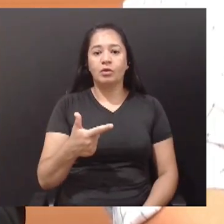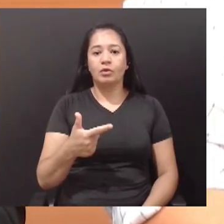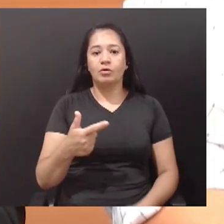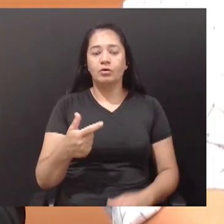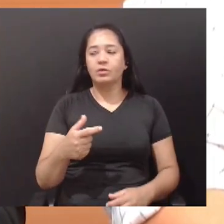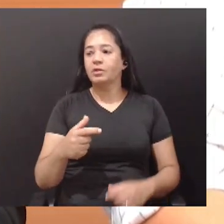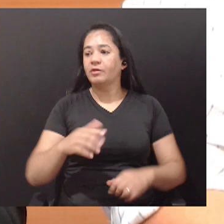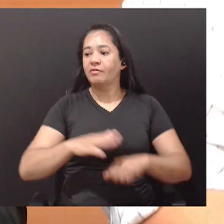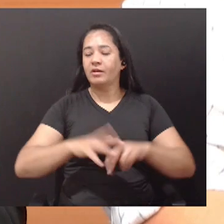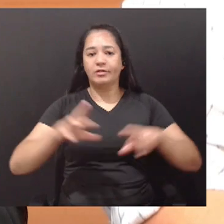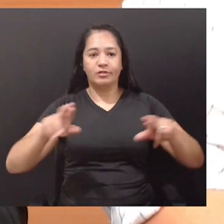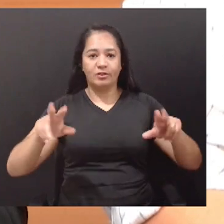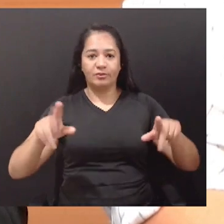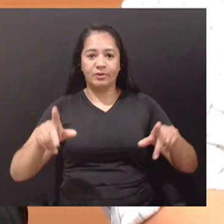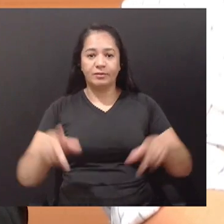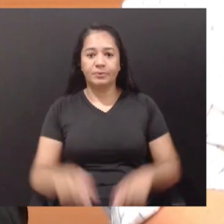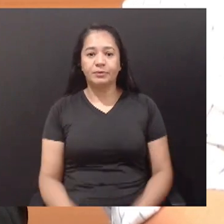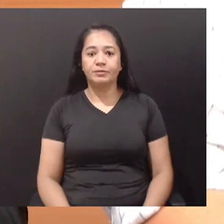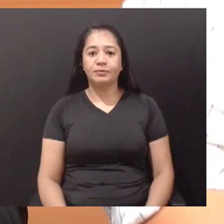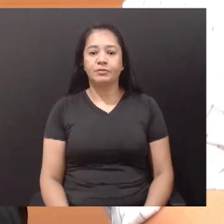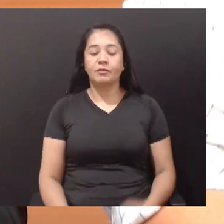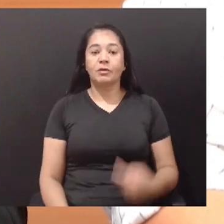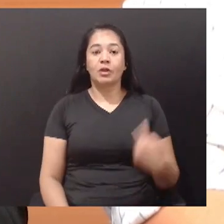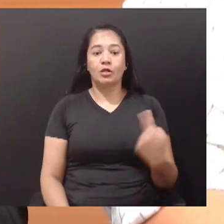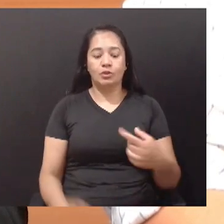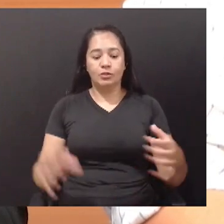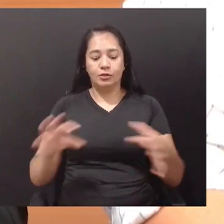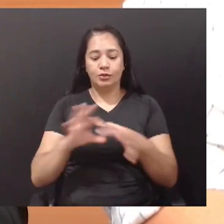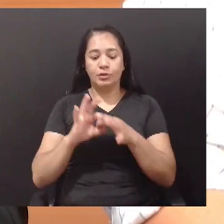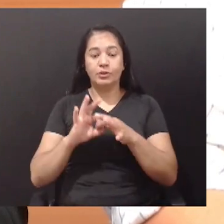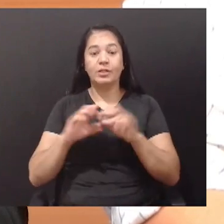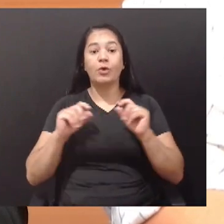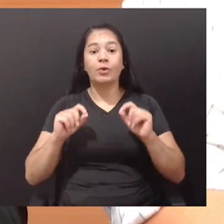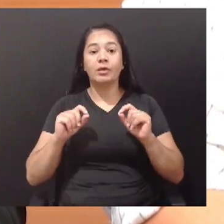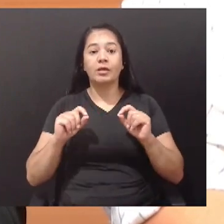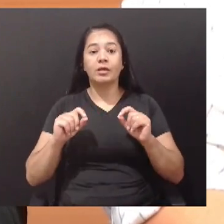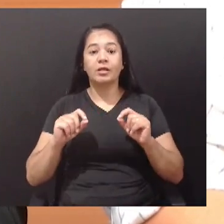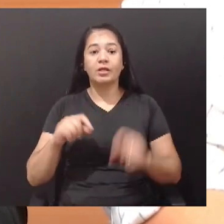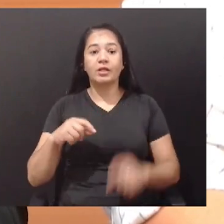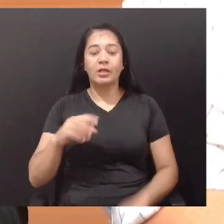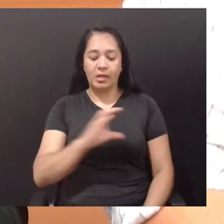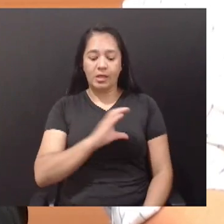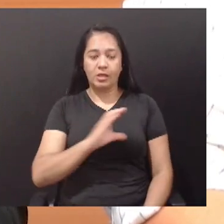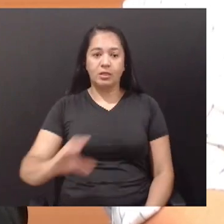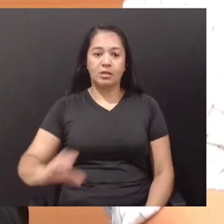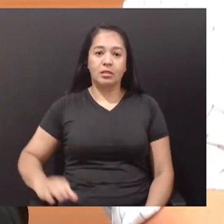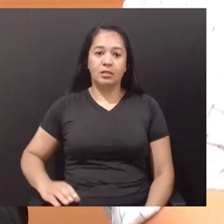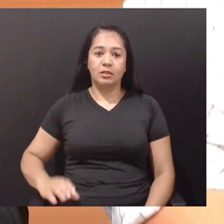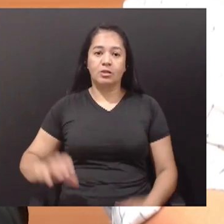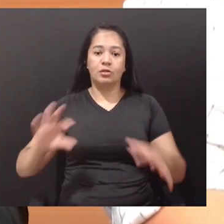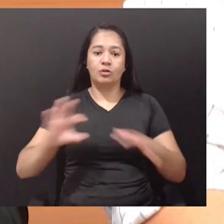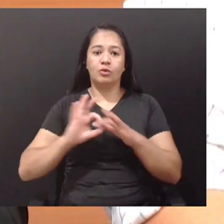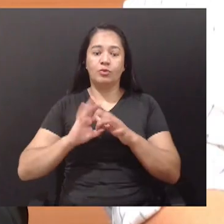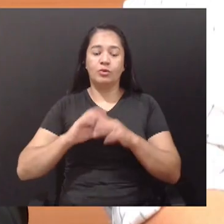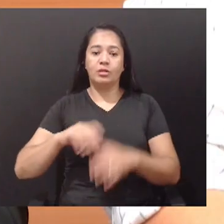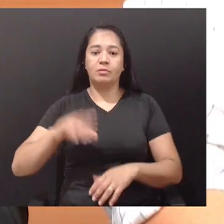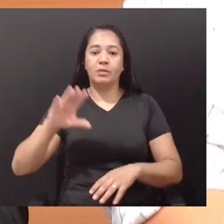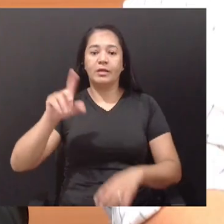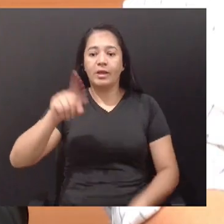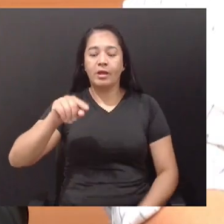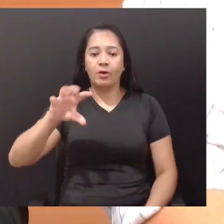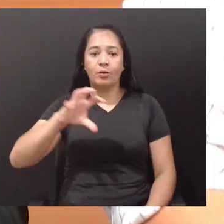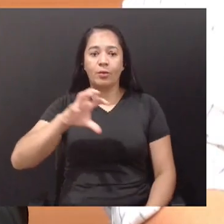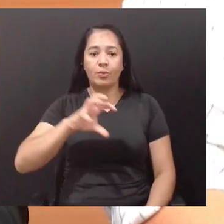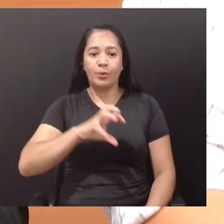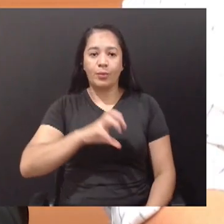diferencia, né? O que nos une é Cristo, e o que nos une ainda mais é o amor de Cristo,